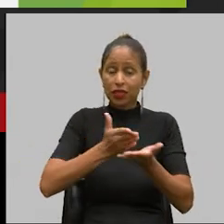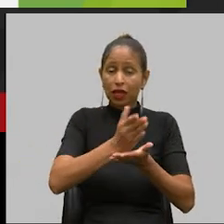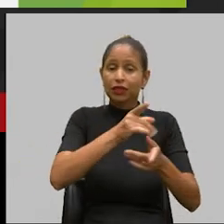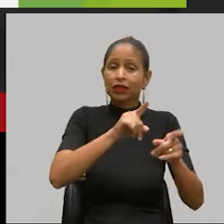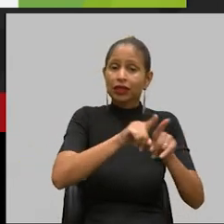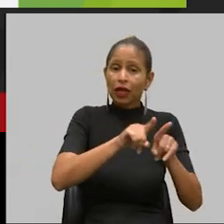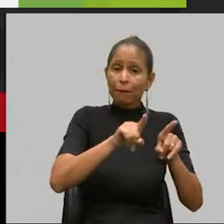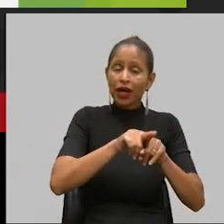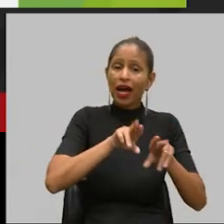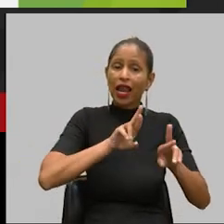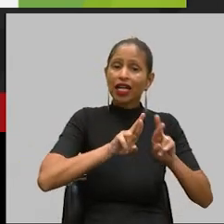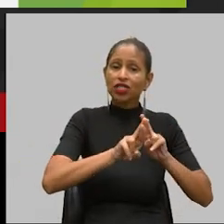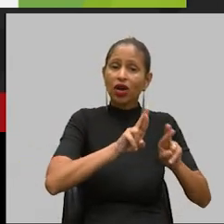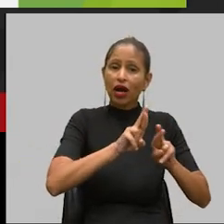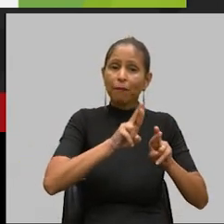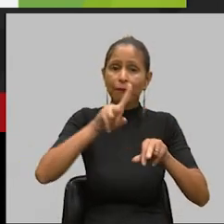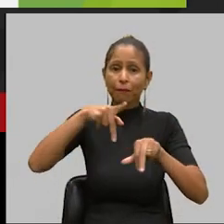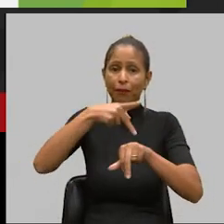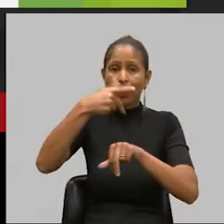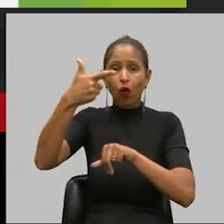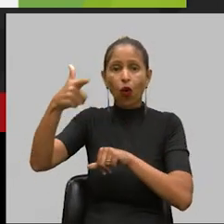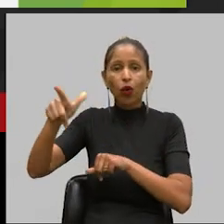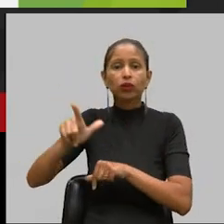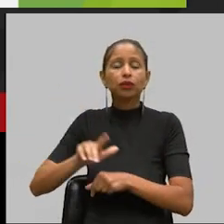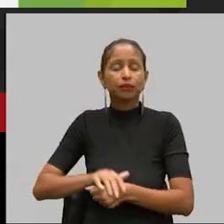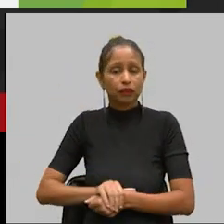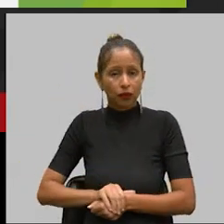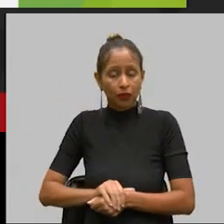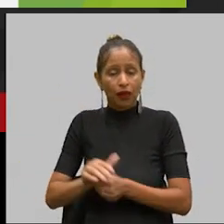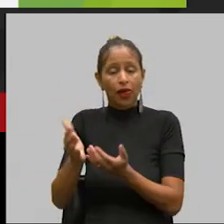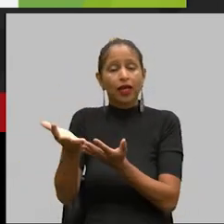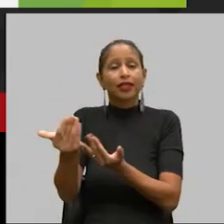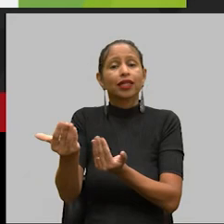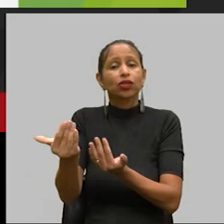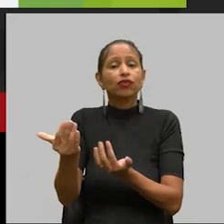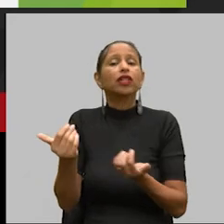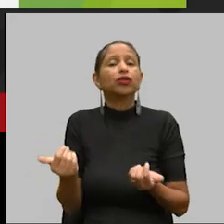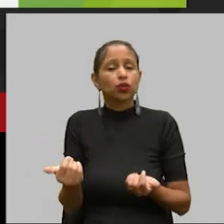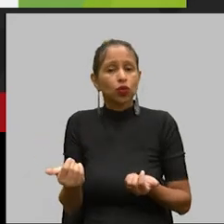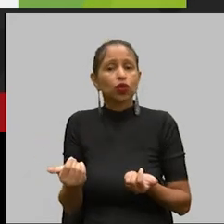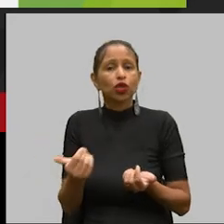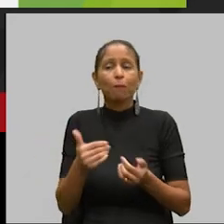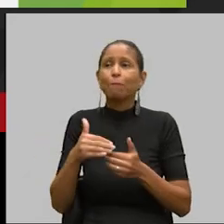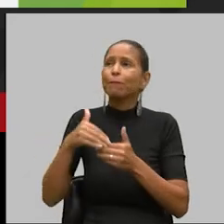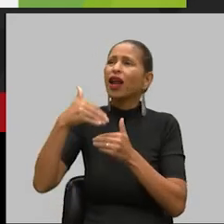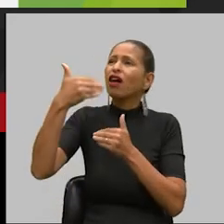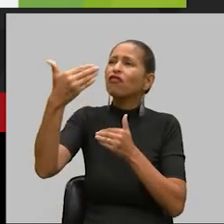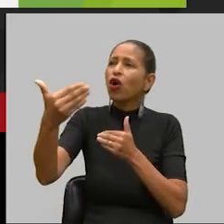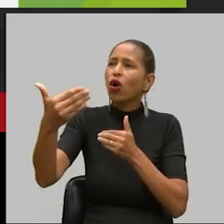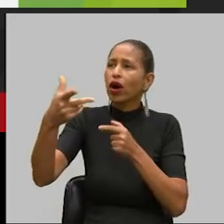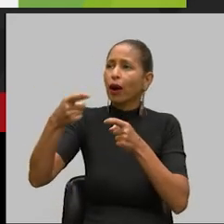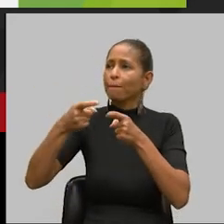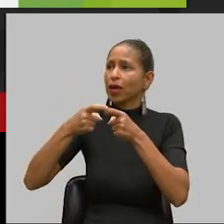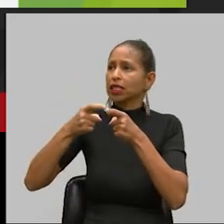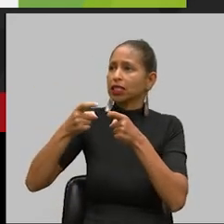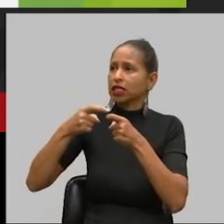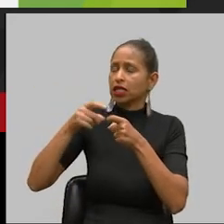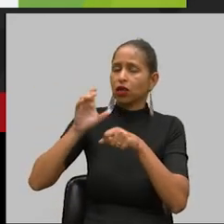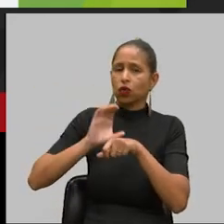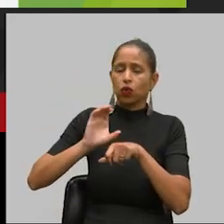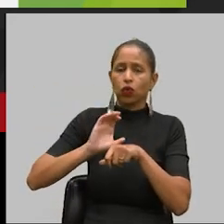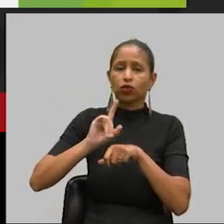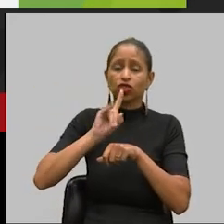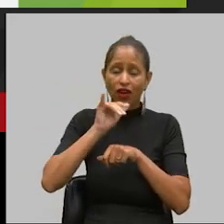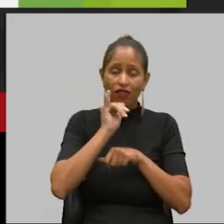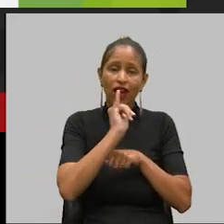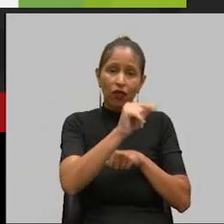nessas relações internacional da Juventude ir para fora para fazer medicina Porque como já foi